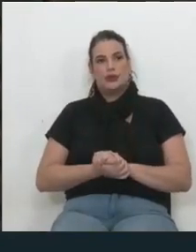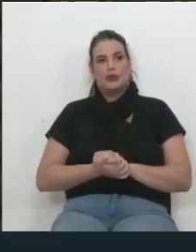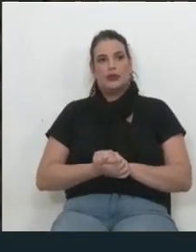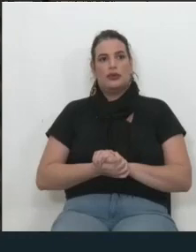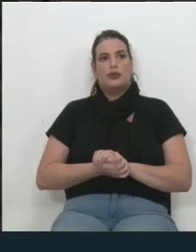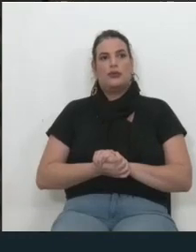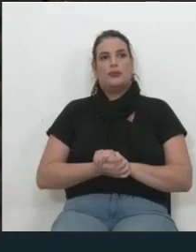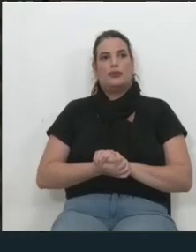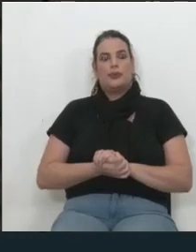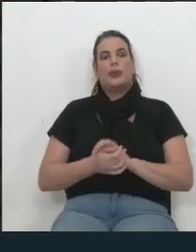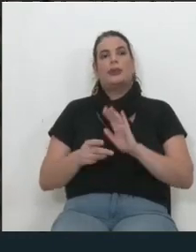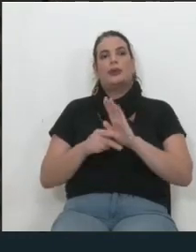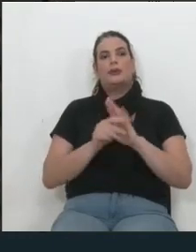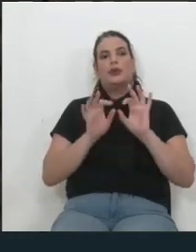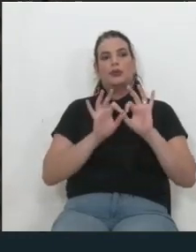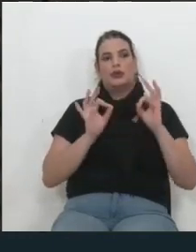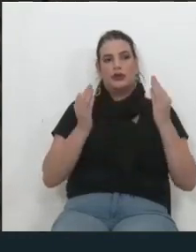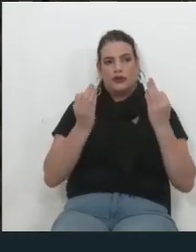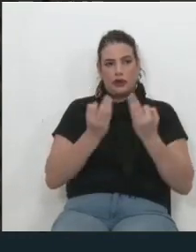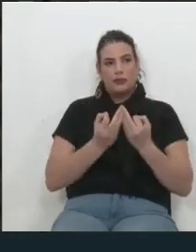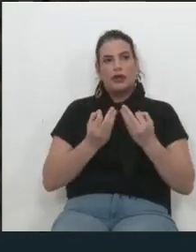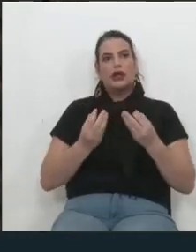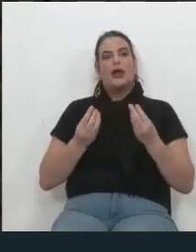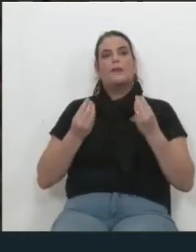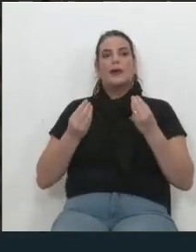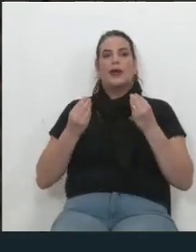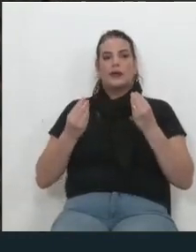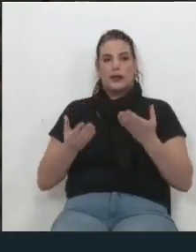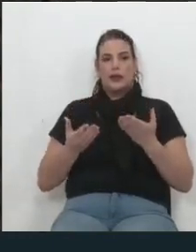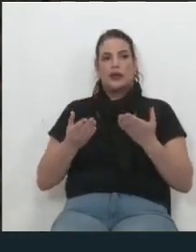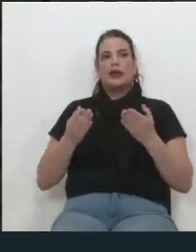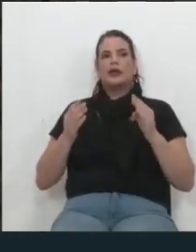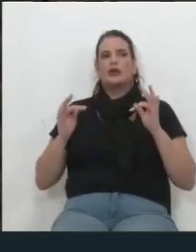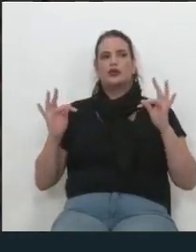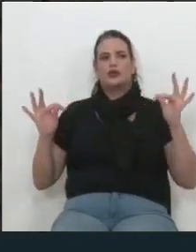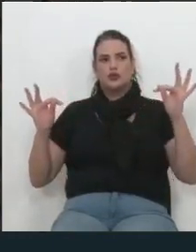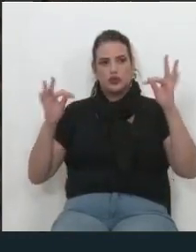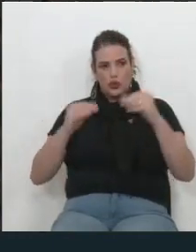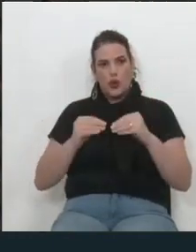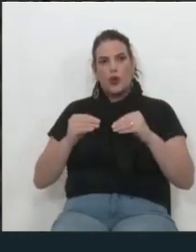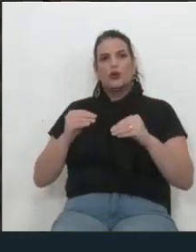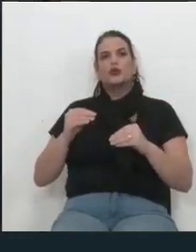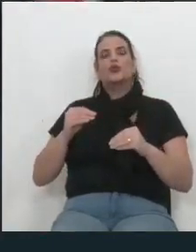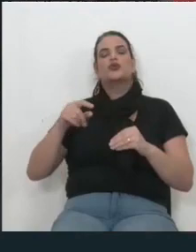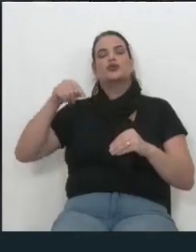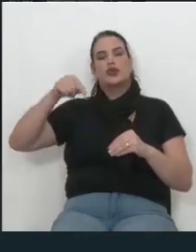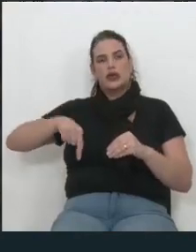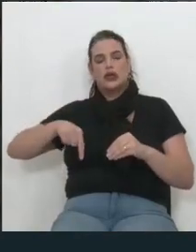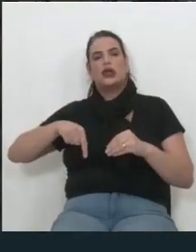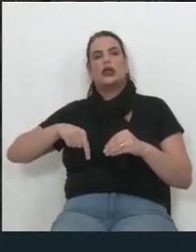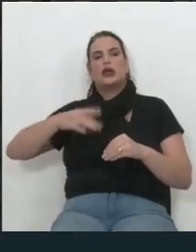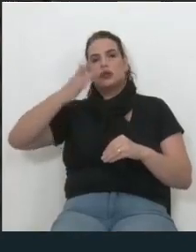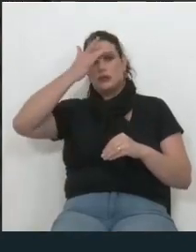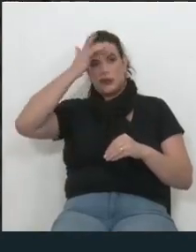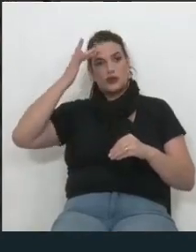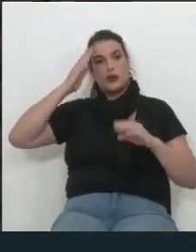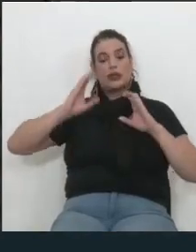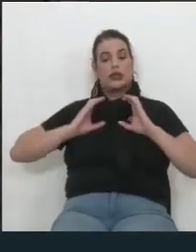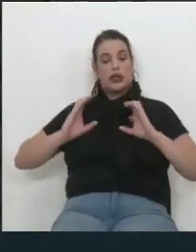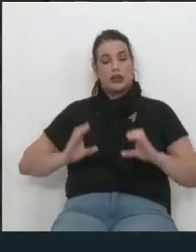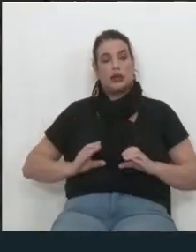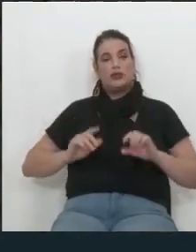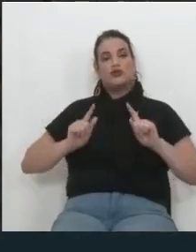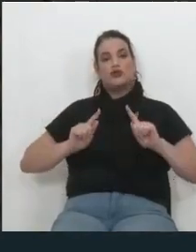de saúde da família, para que todas e todos desse município recebam